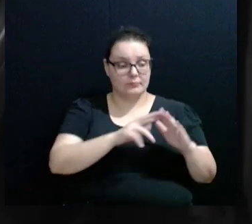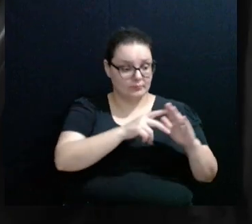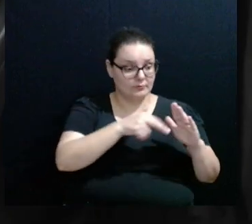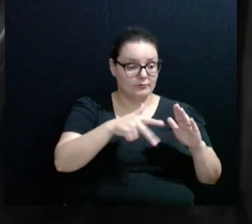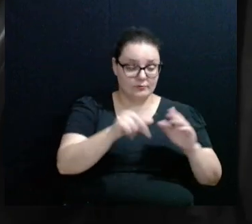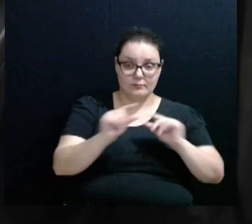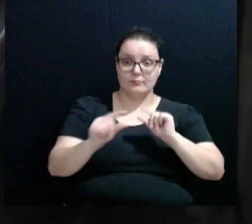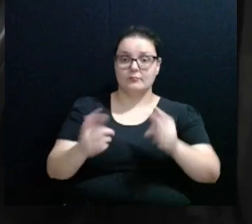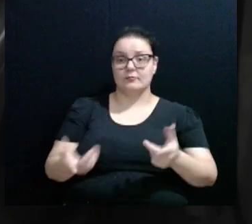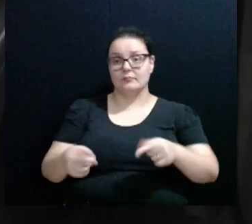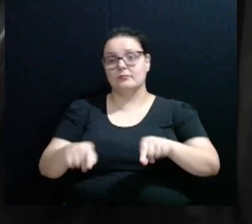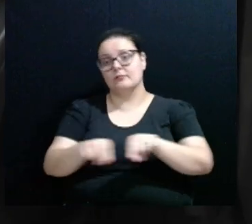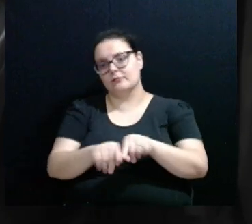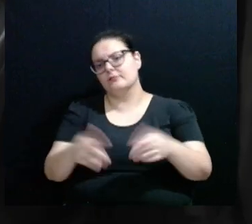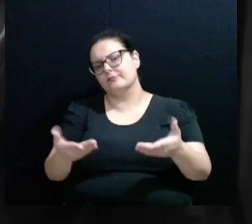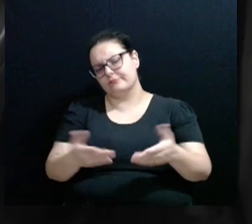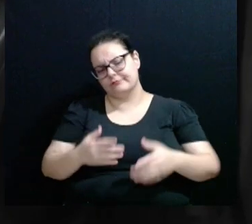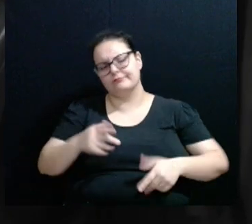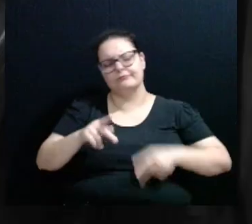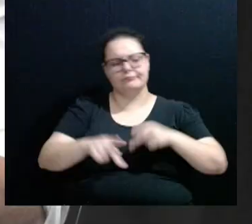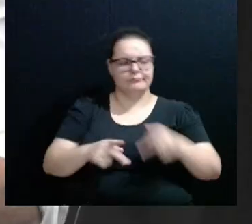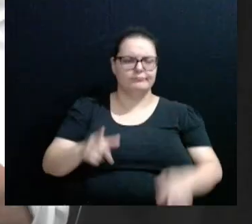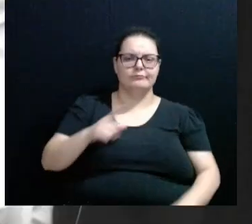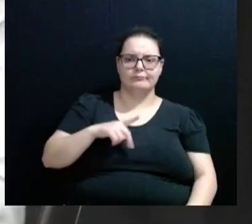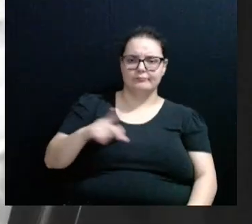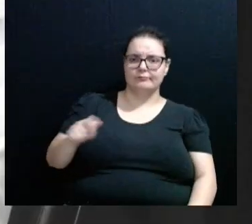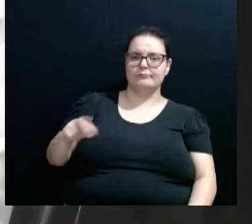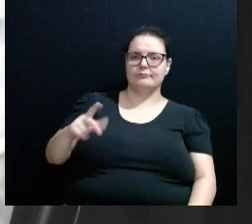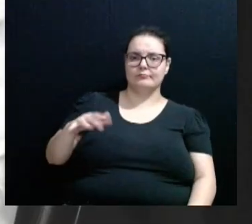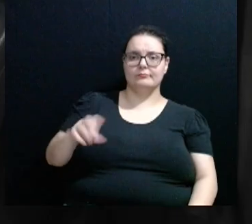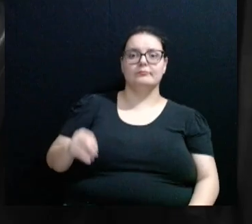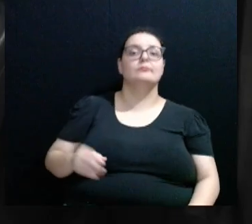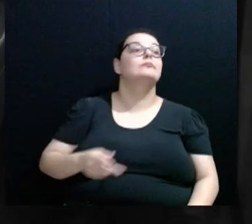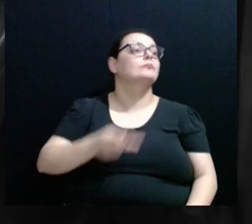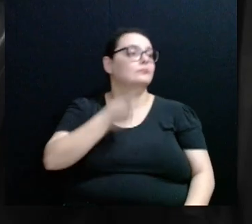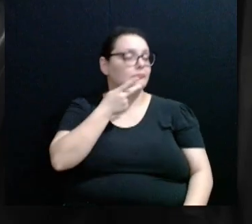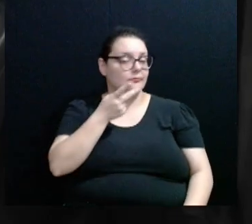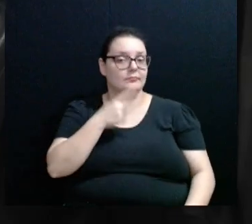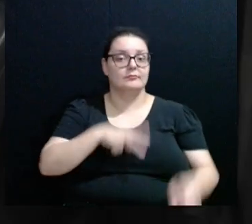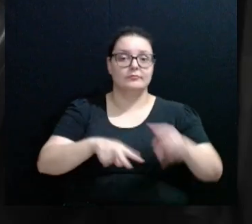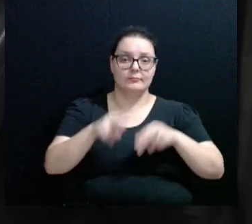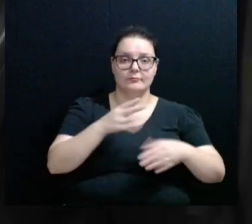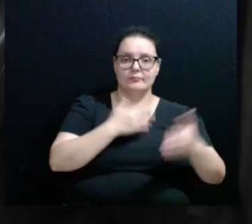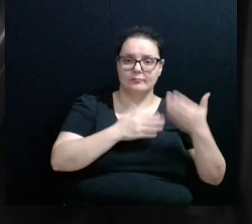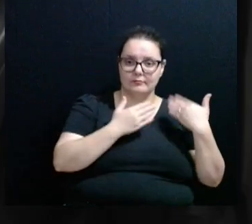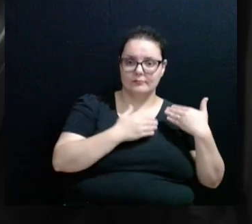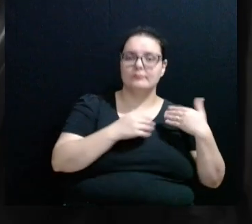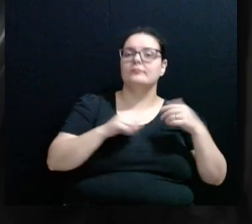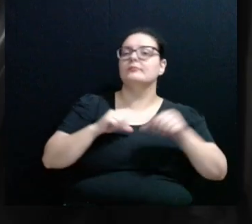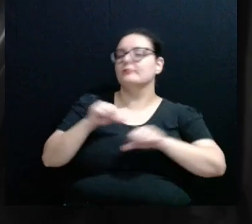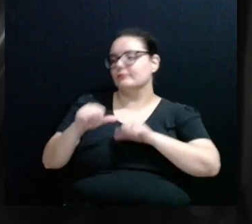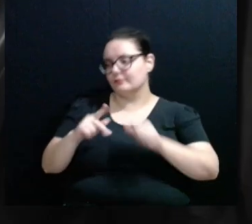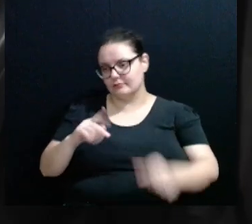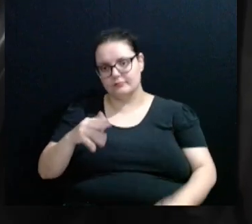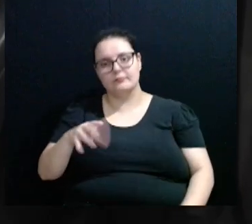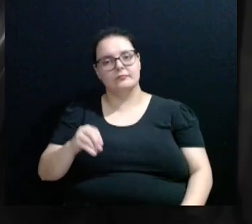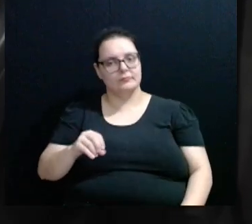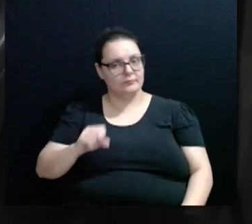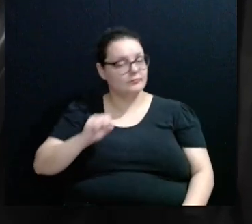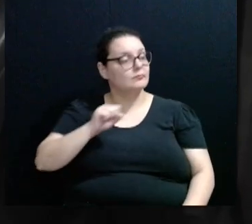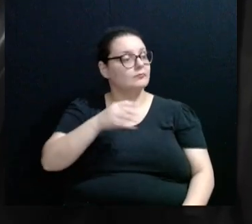E também agora a população toda, a gente tem o Parcão, né? É isso que eu ia falar. Aquele olhar seu lá... Se transformou no Parcão. Se transformou no...